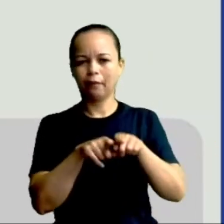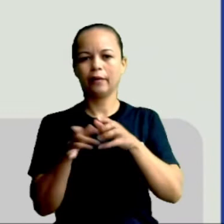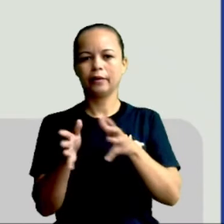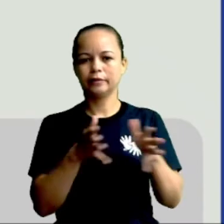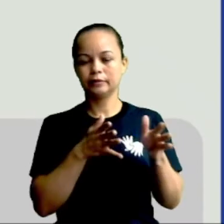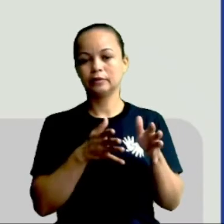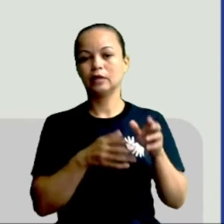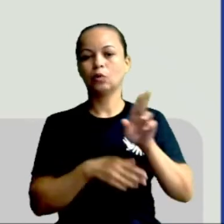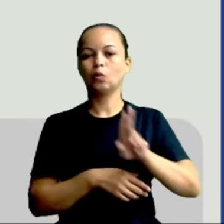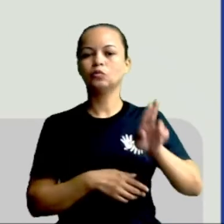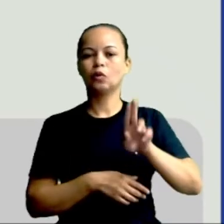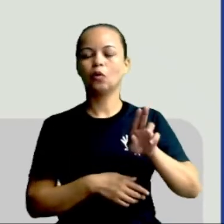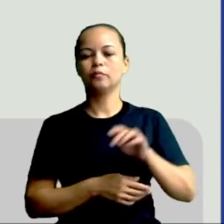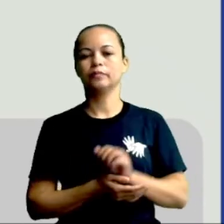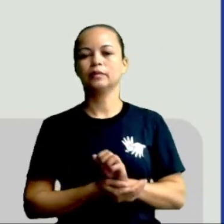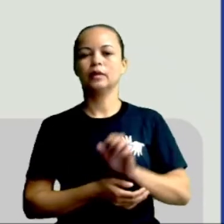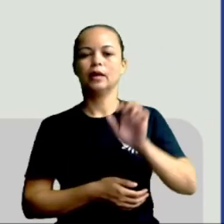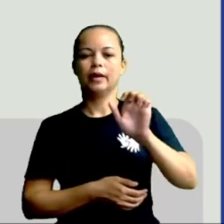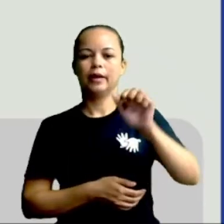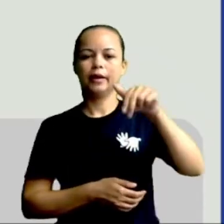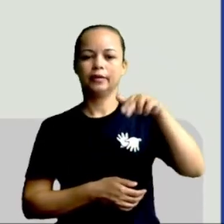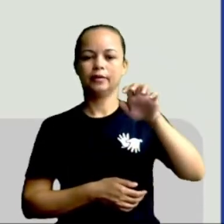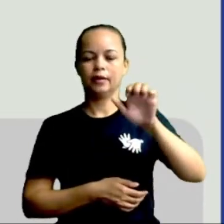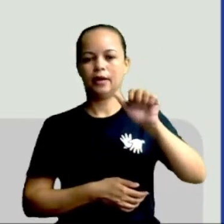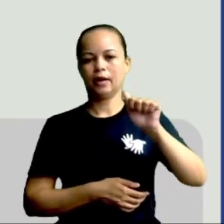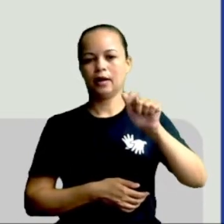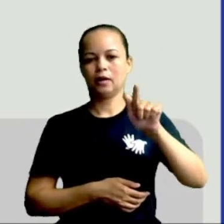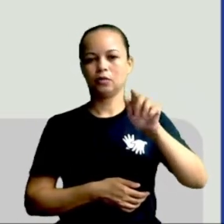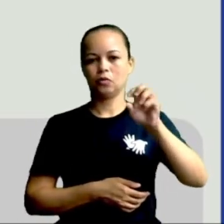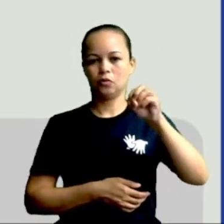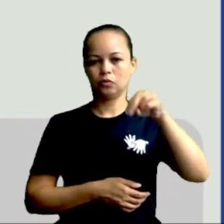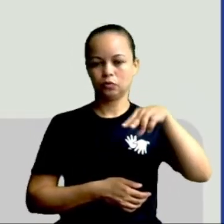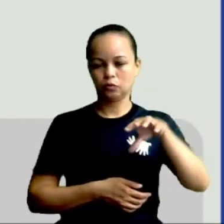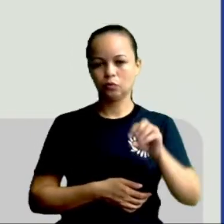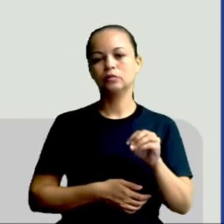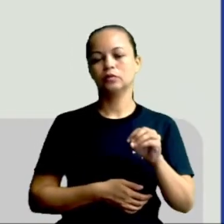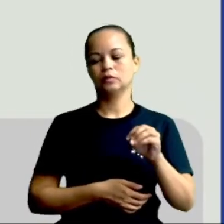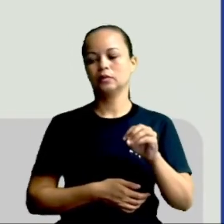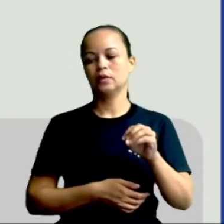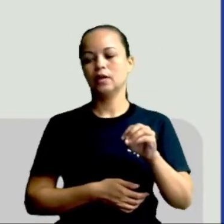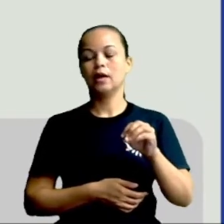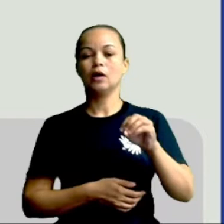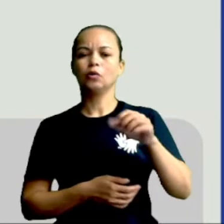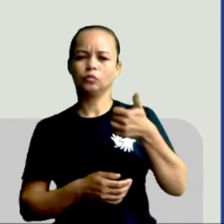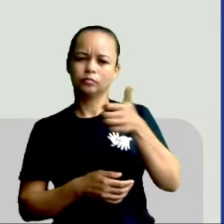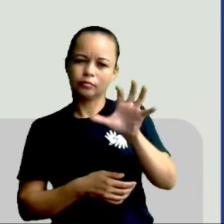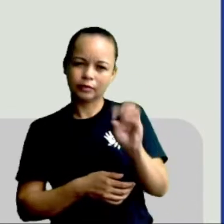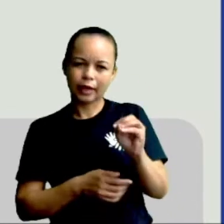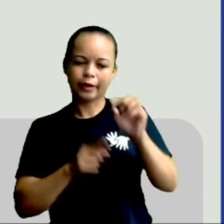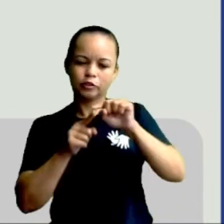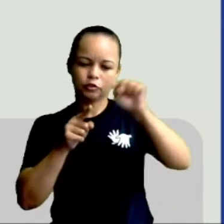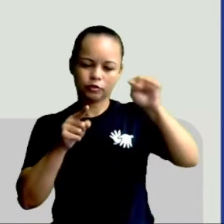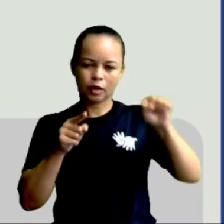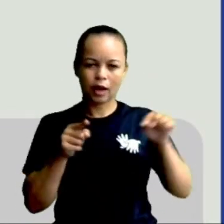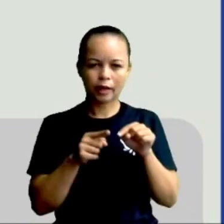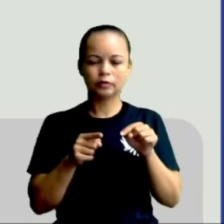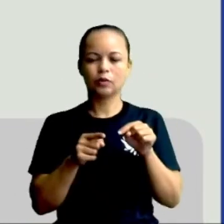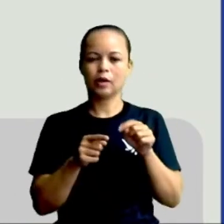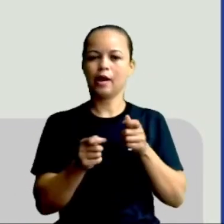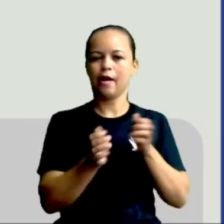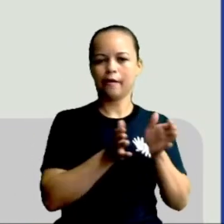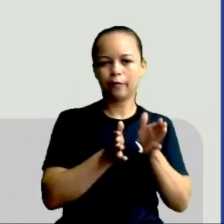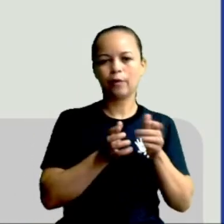regular, chamada eneágono. Com 10 lados, uma regular e a outra não é